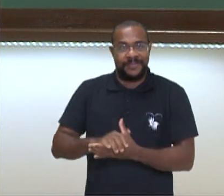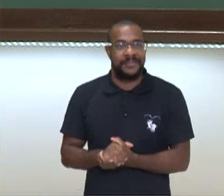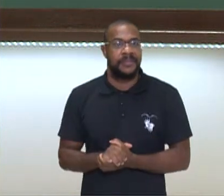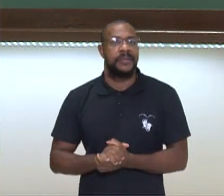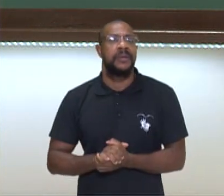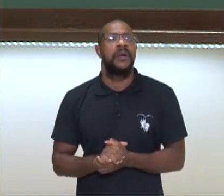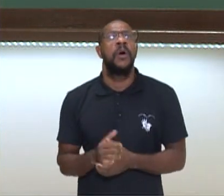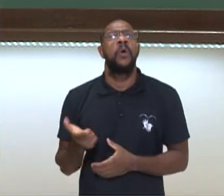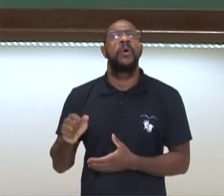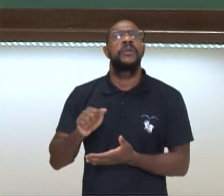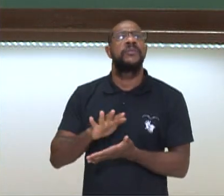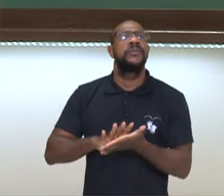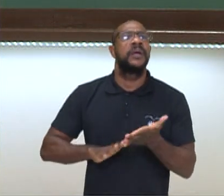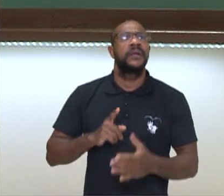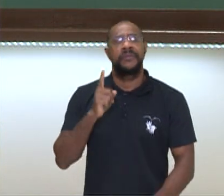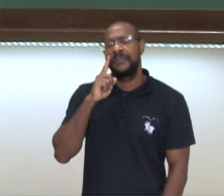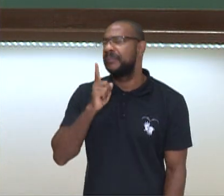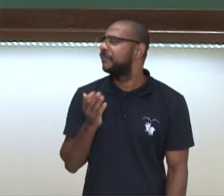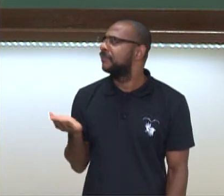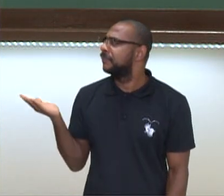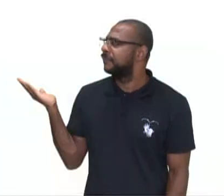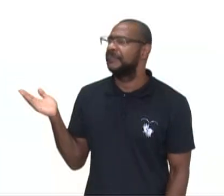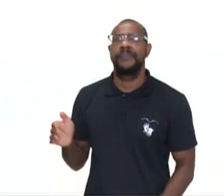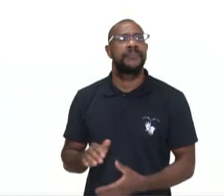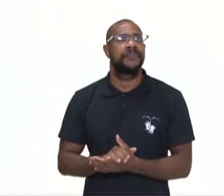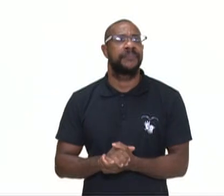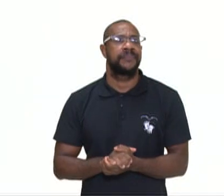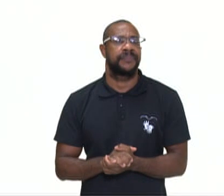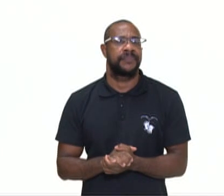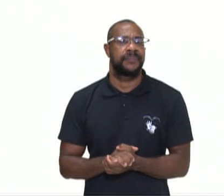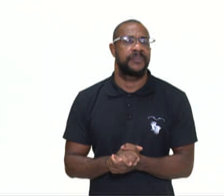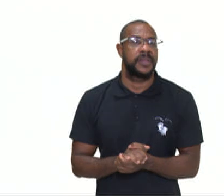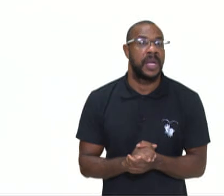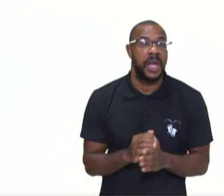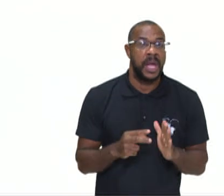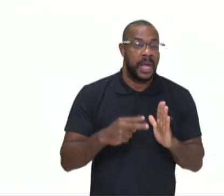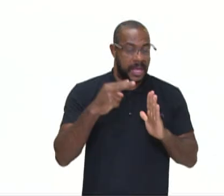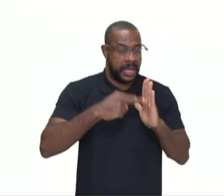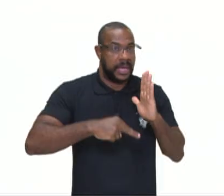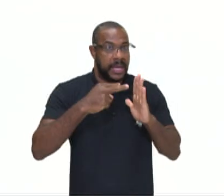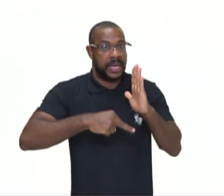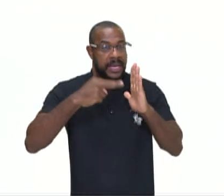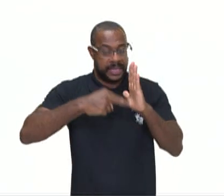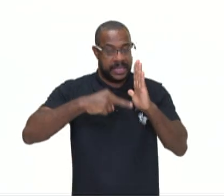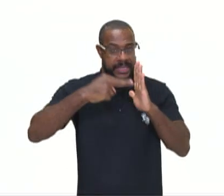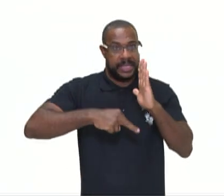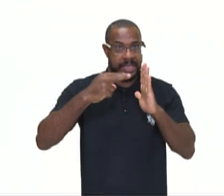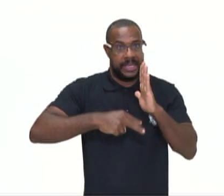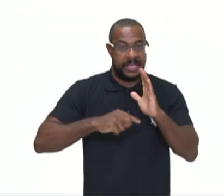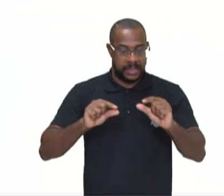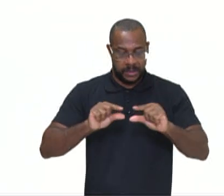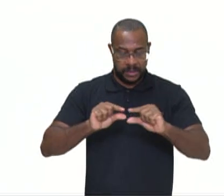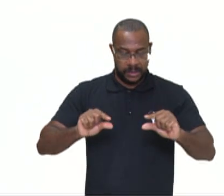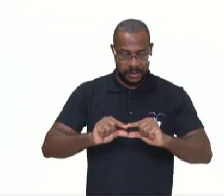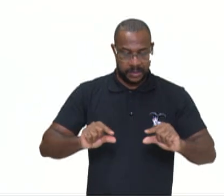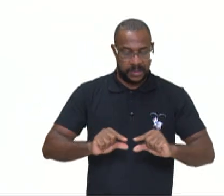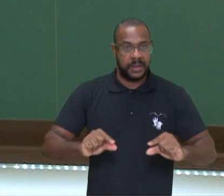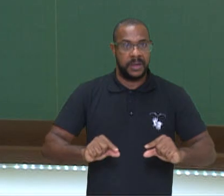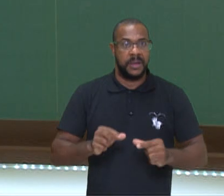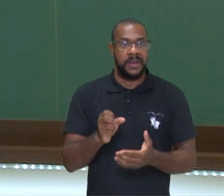A outra atividade que eu vou passar para vocês é assim. Releia os versos finais do poema. Então aqui,